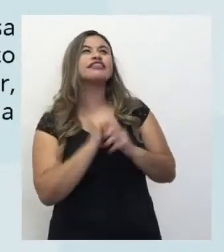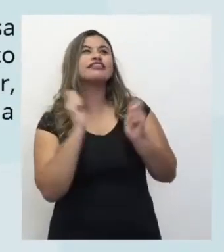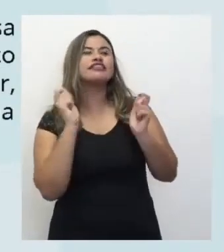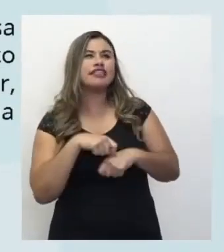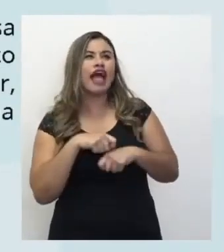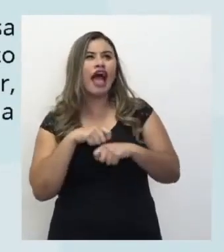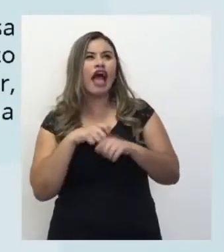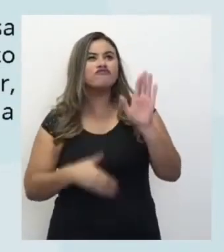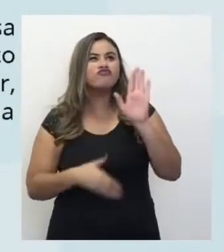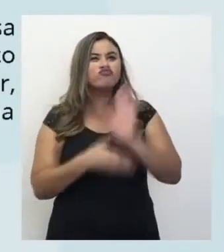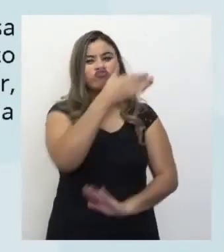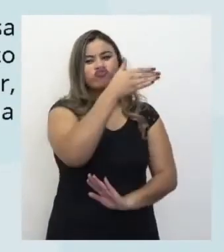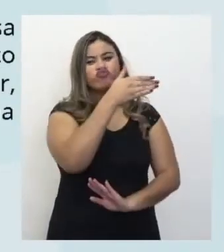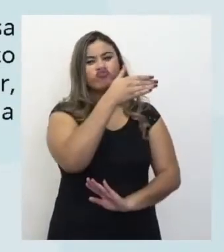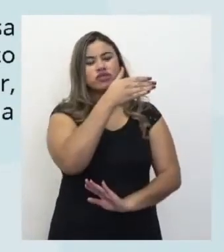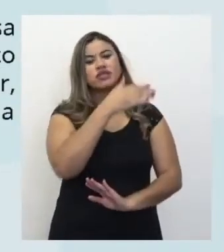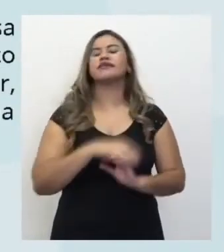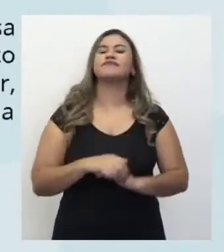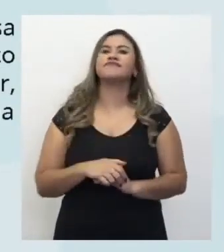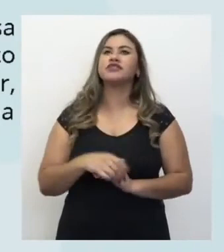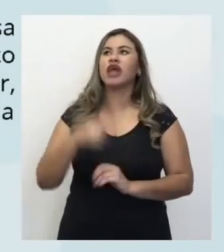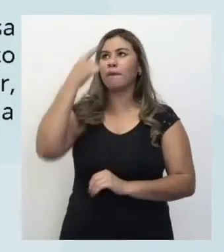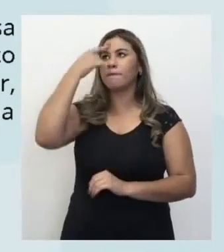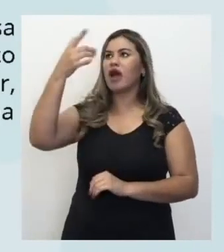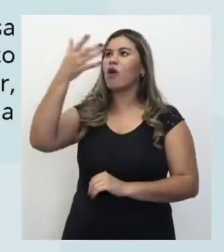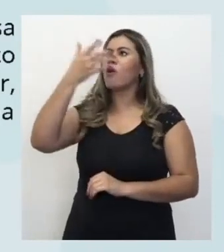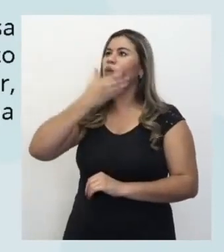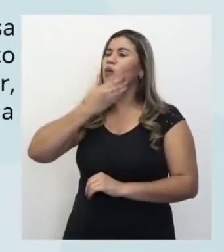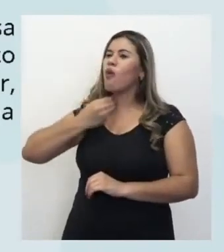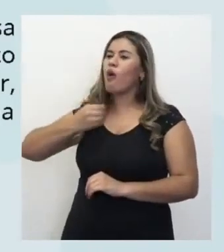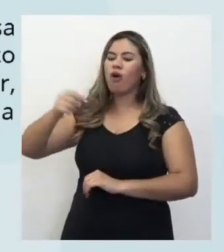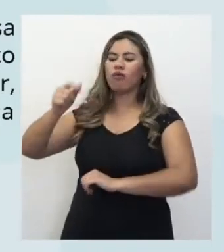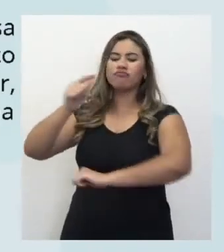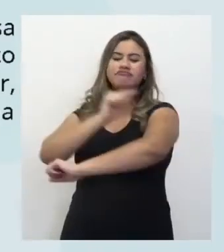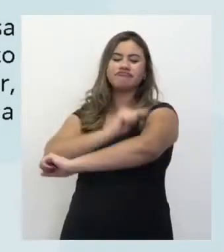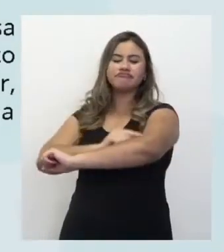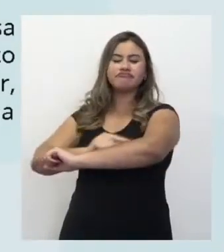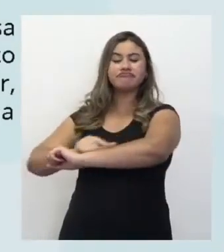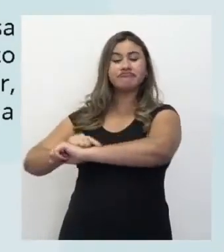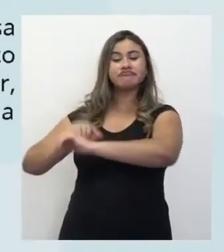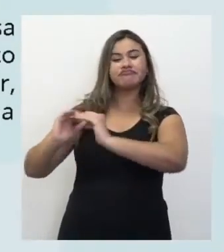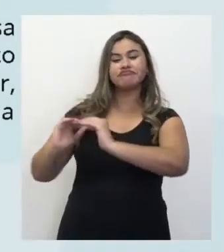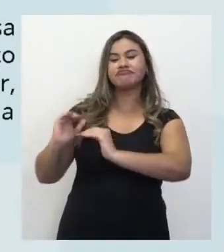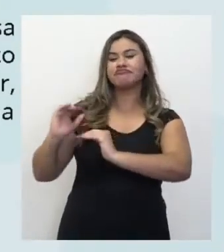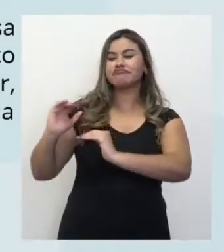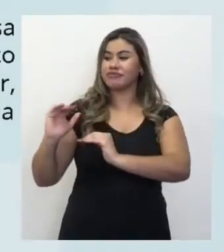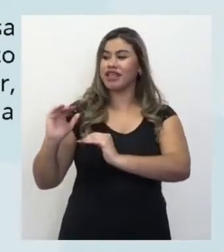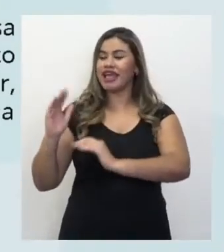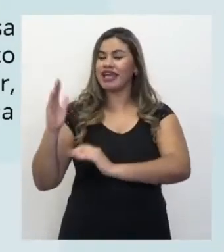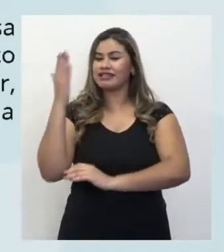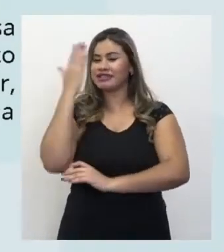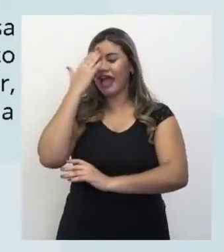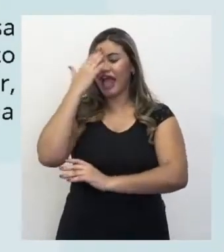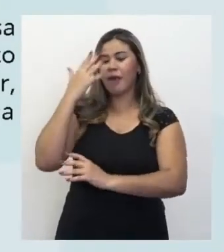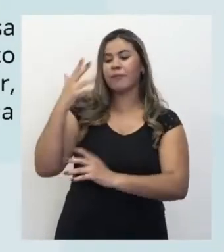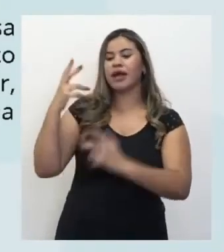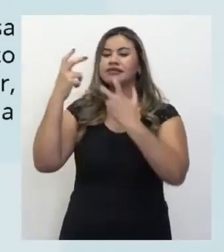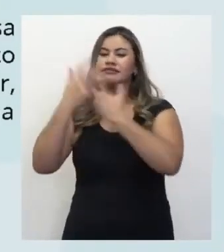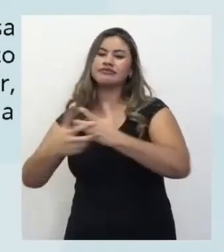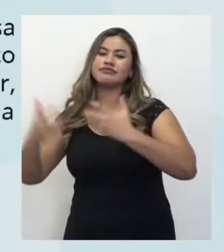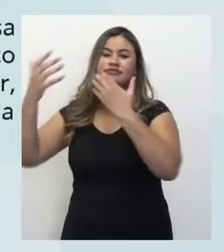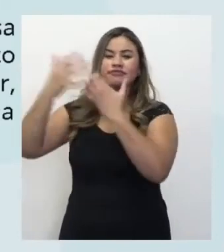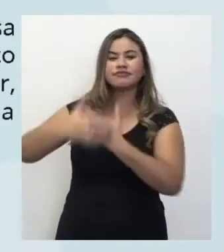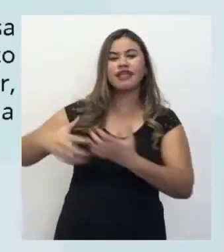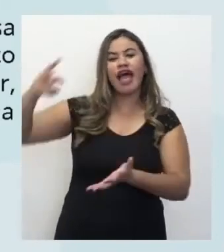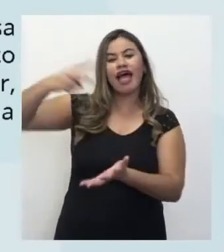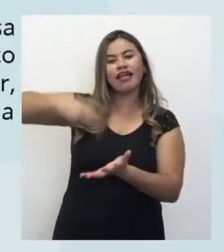vida. Então idealiza o noivo como sendo um moço bem educado, cavalheiro, que saiba cantar e dançar, ou seja, que